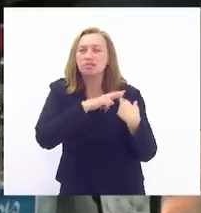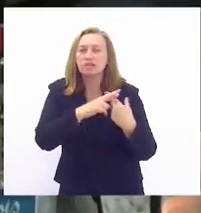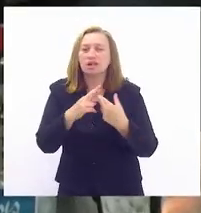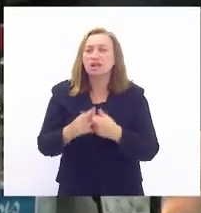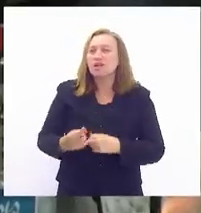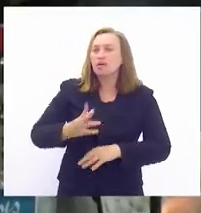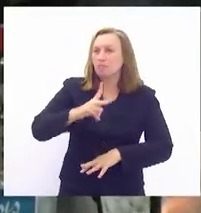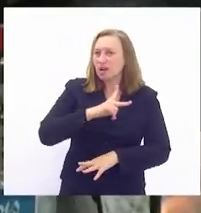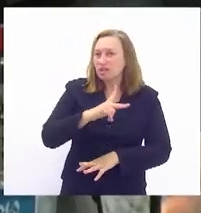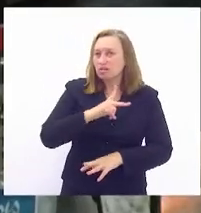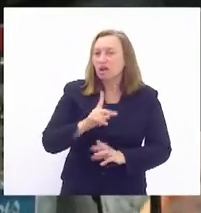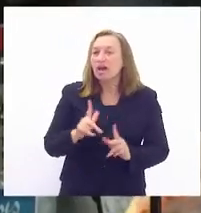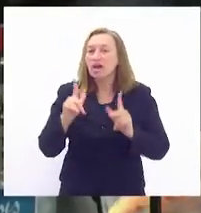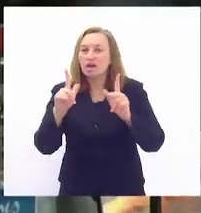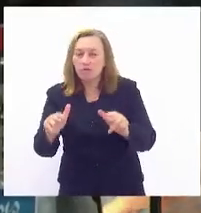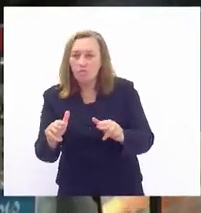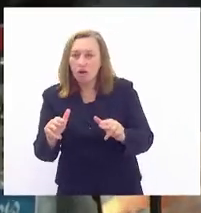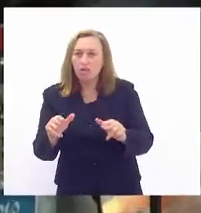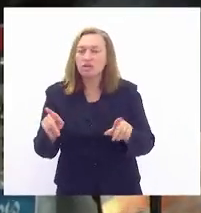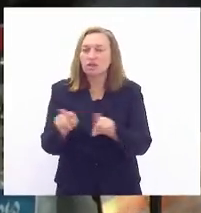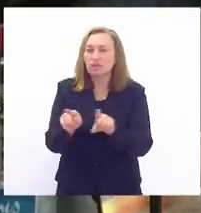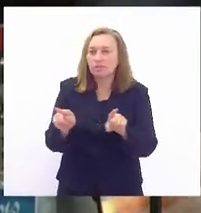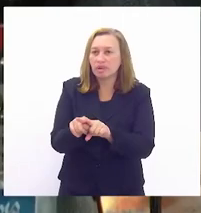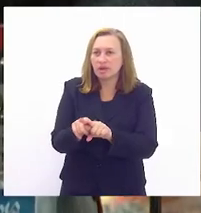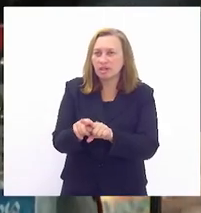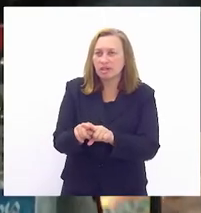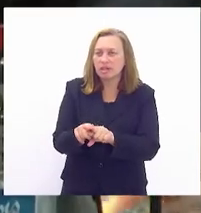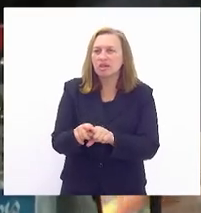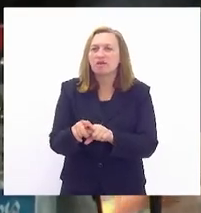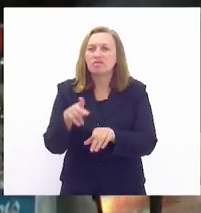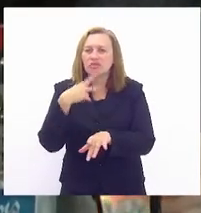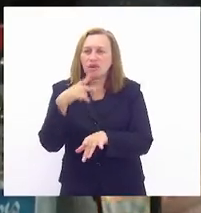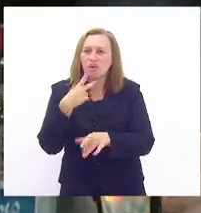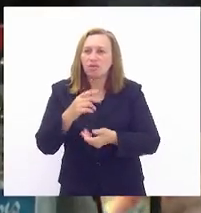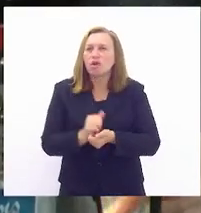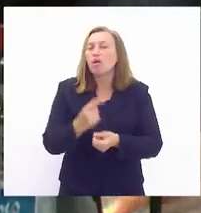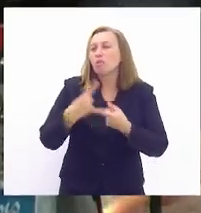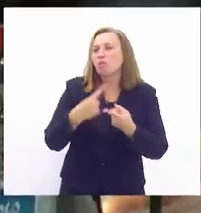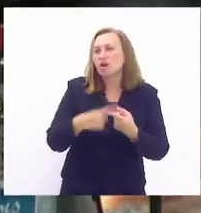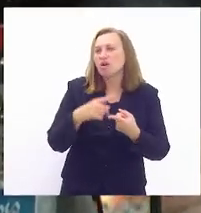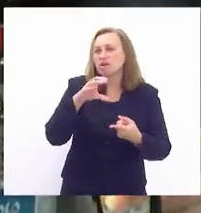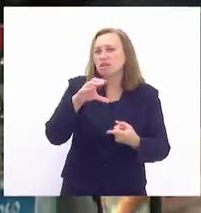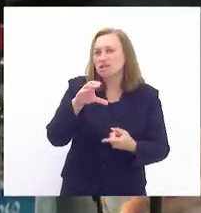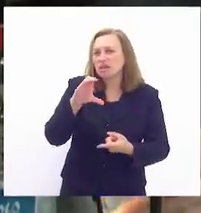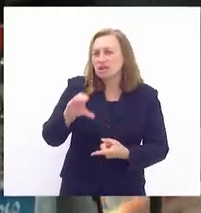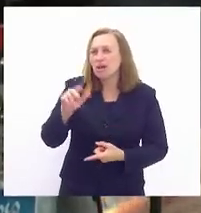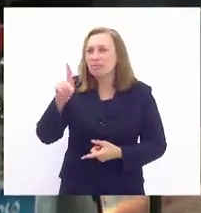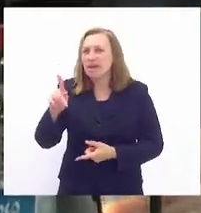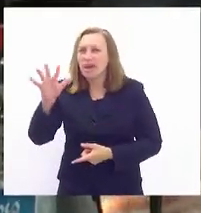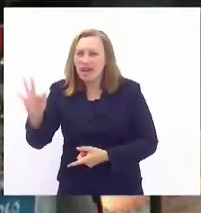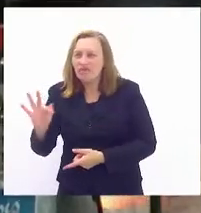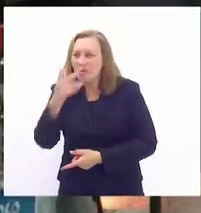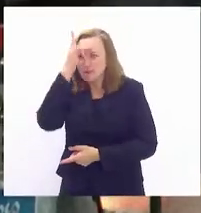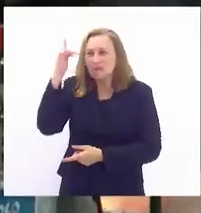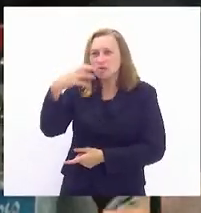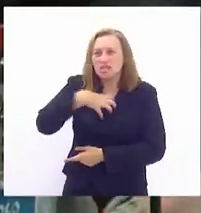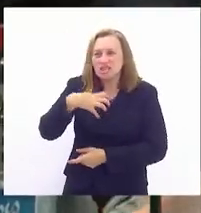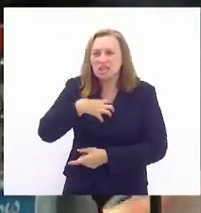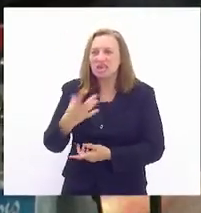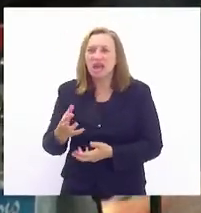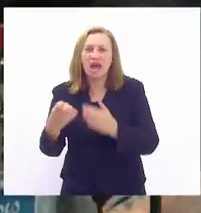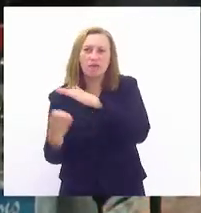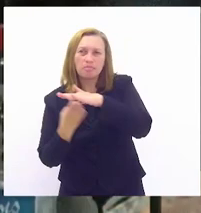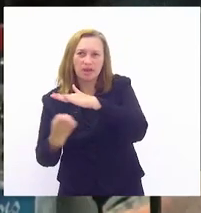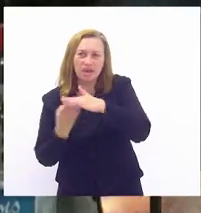pessoalmente, assim como correr por um adinho, como comentou o padre. Porque é no CPF que a pessoa sente. A empresa normalmente é um acionista,